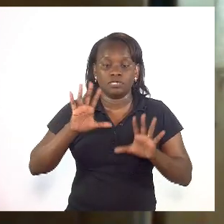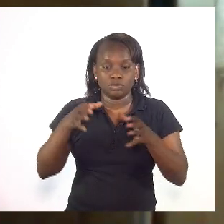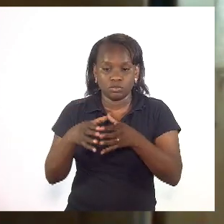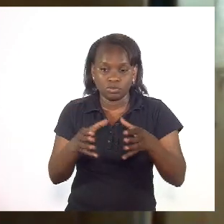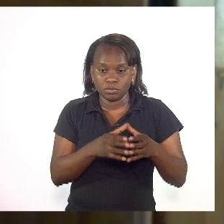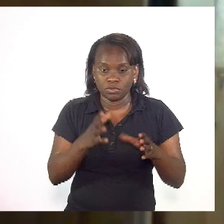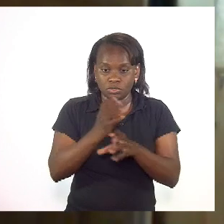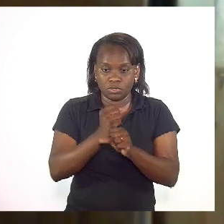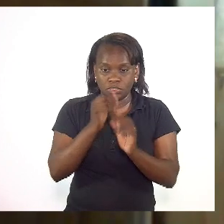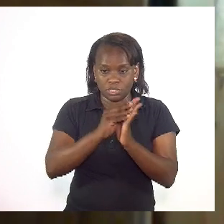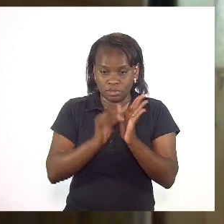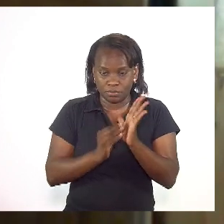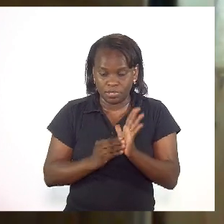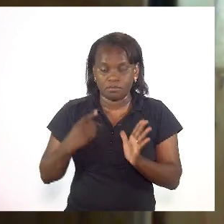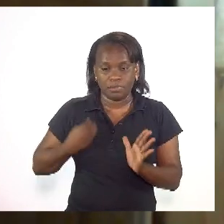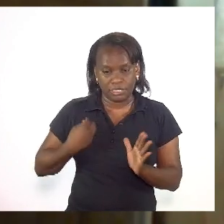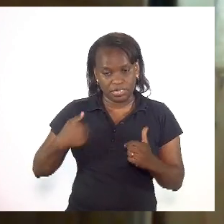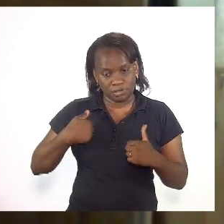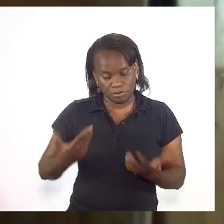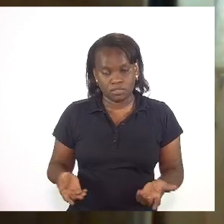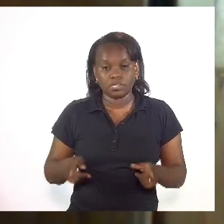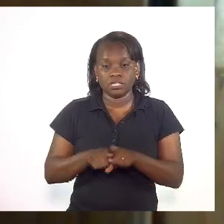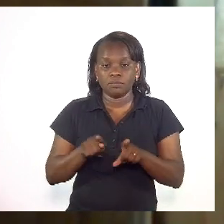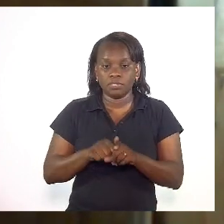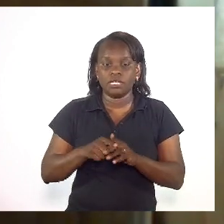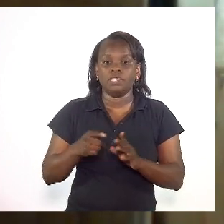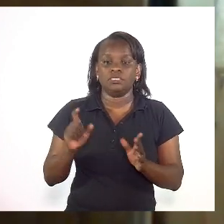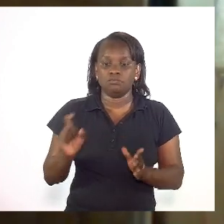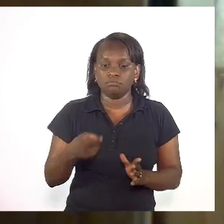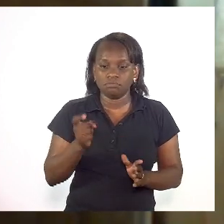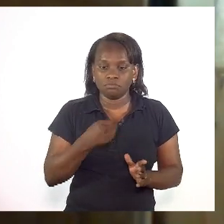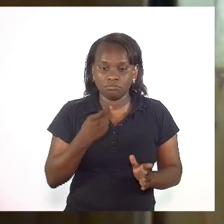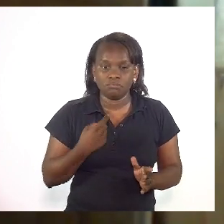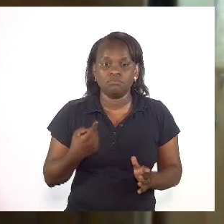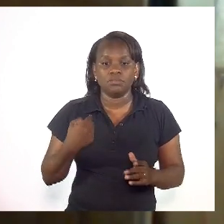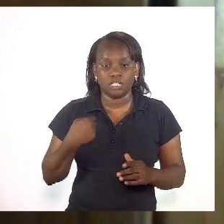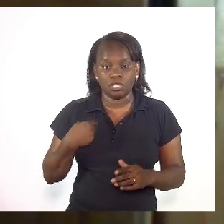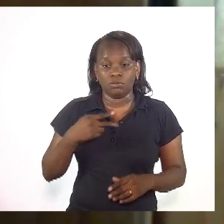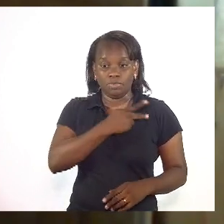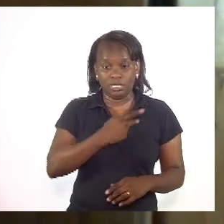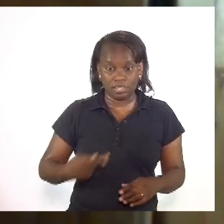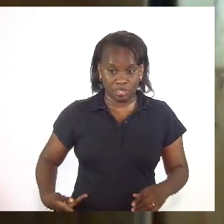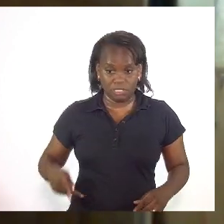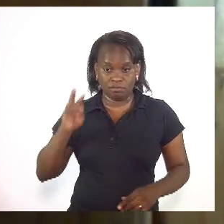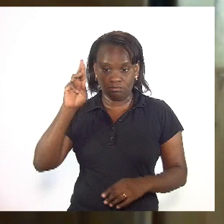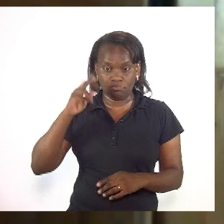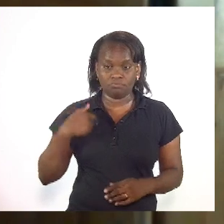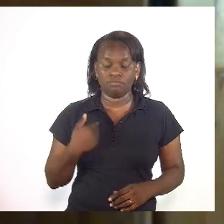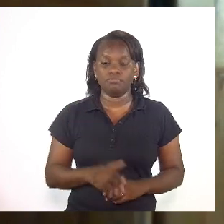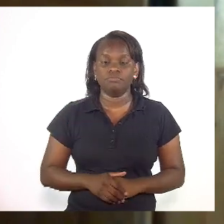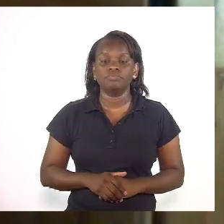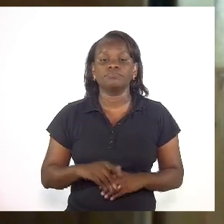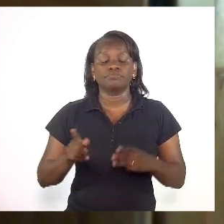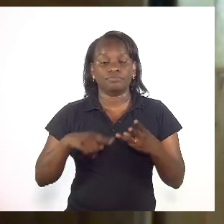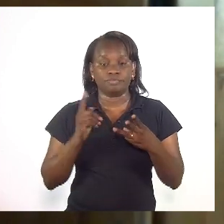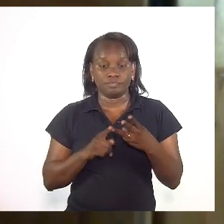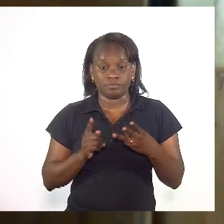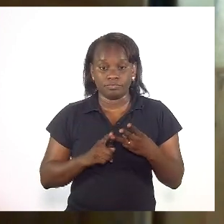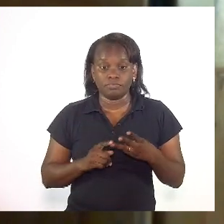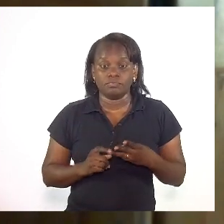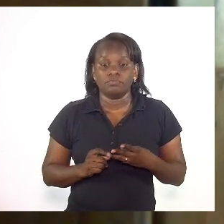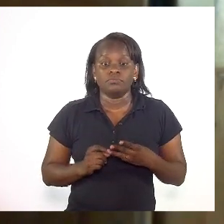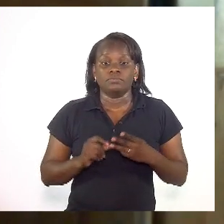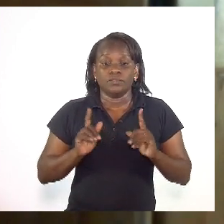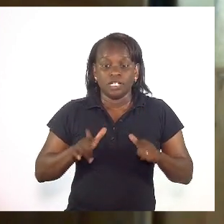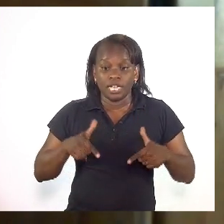comissões de orçamento que participo e de tributação que eu presido. Três,